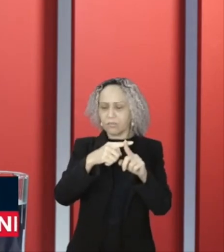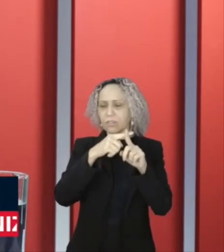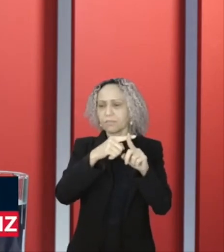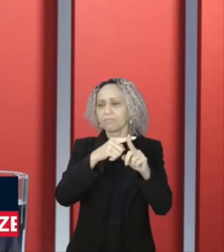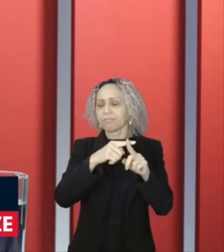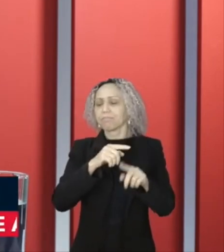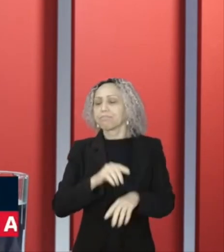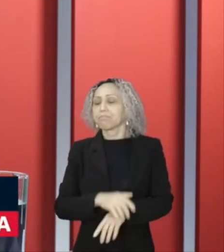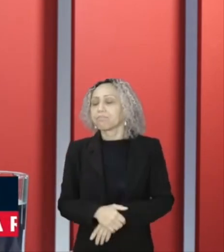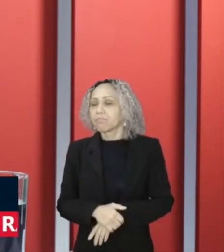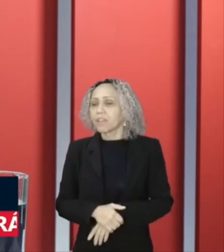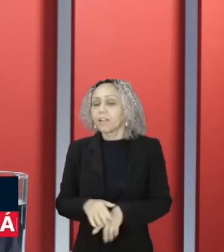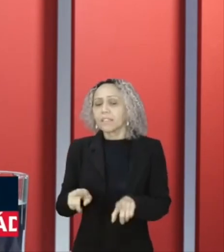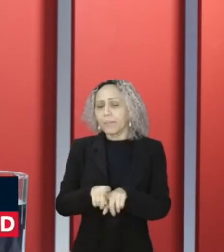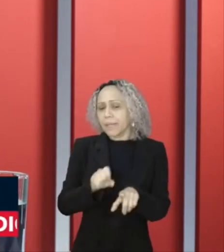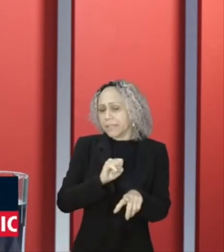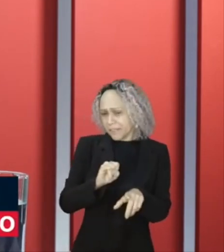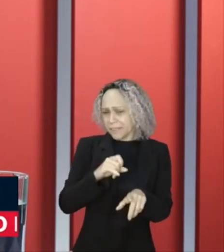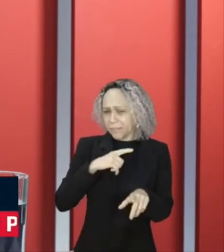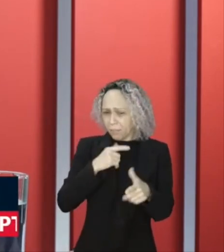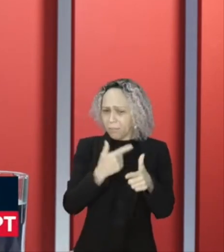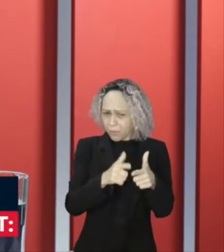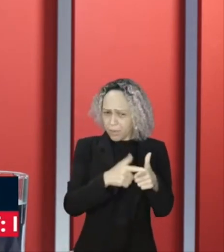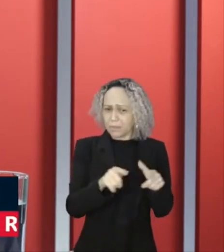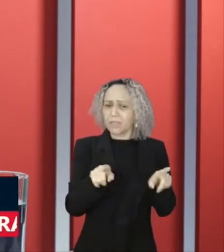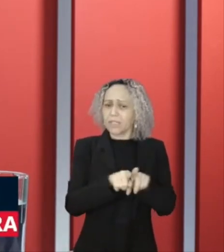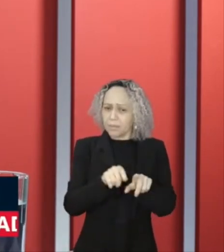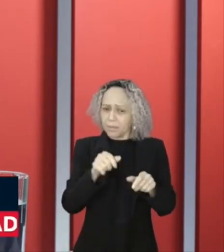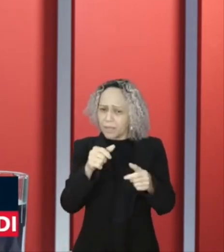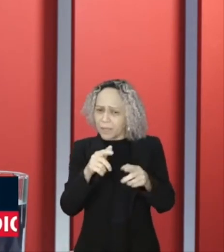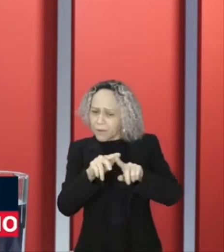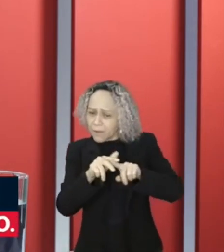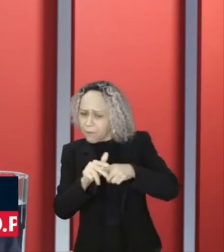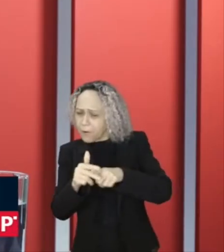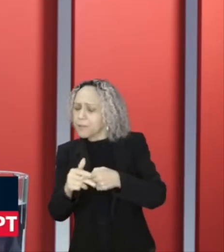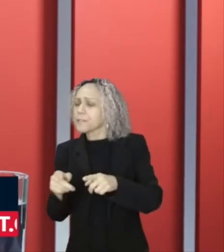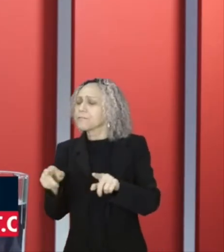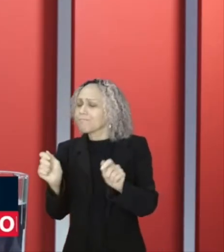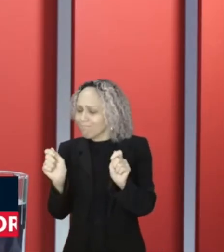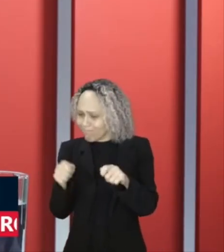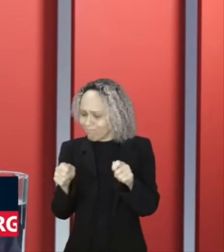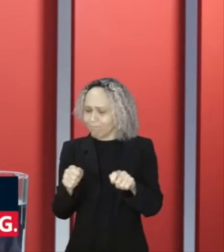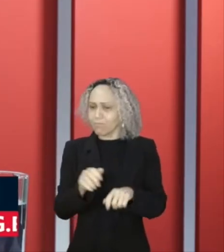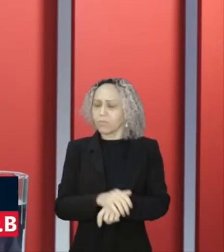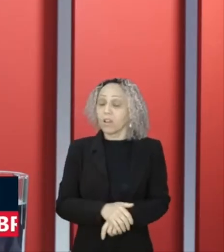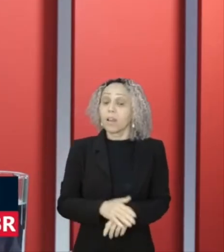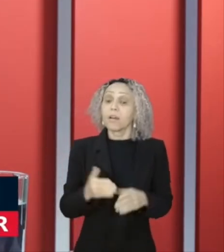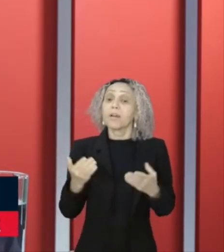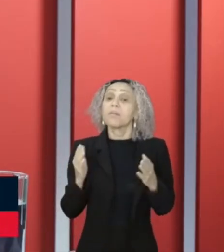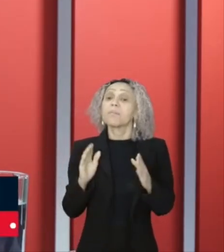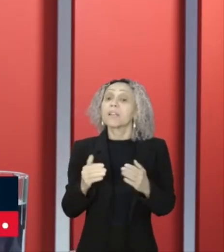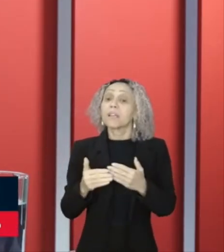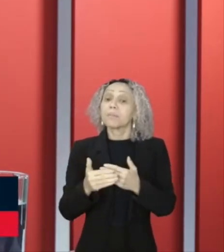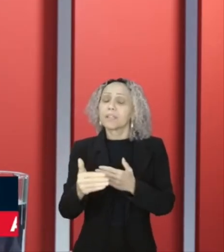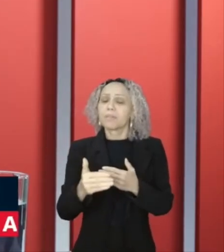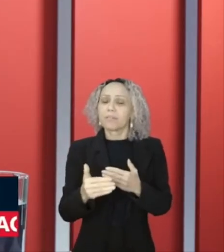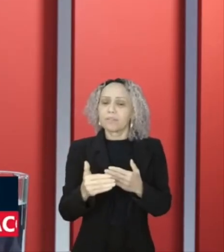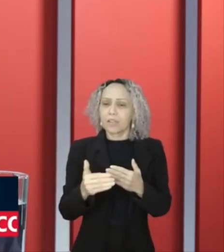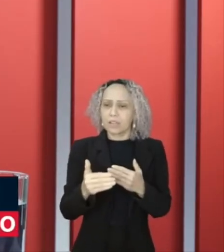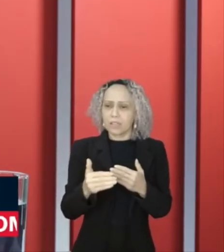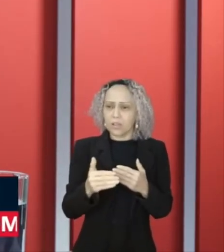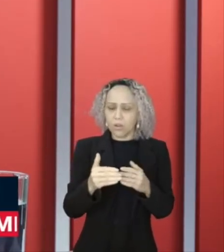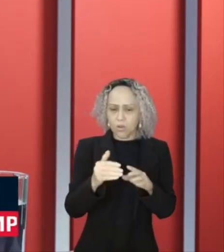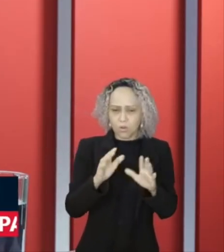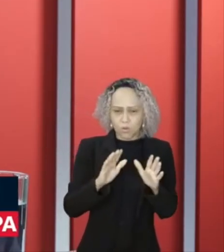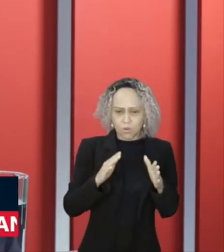tido, né, para que agora os próximos passos da participação social sejam dados à